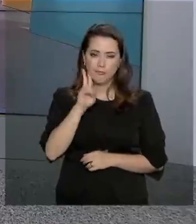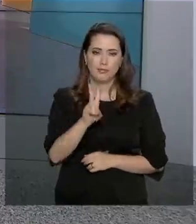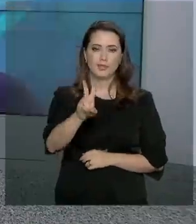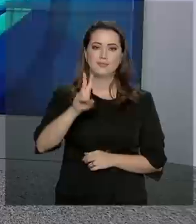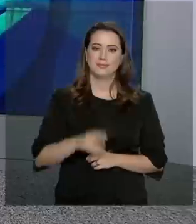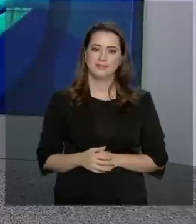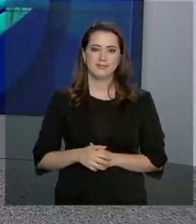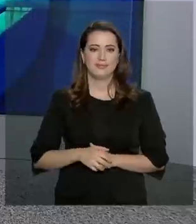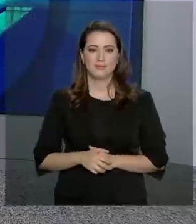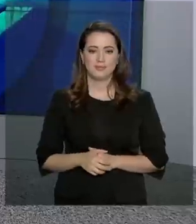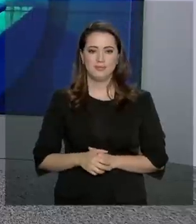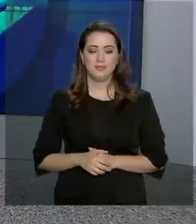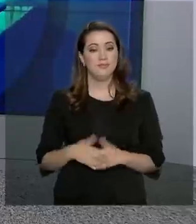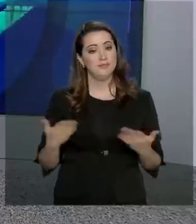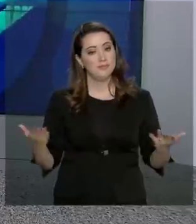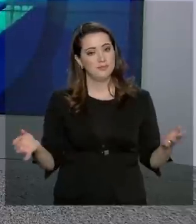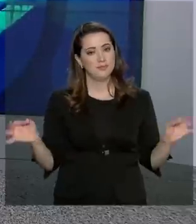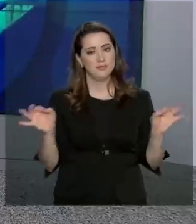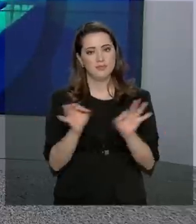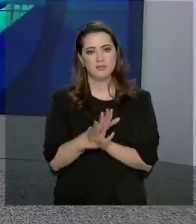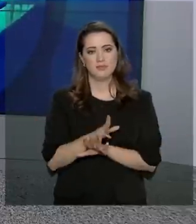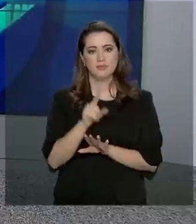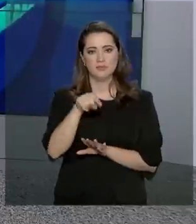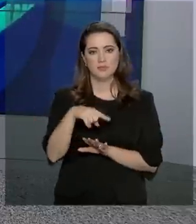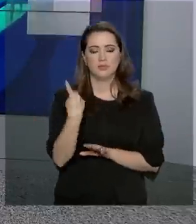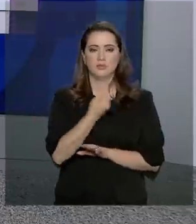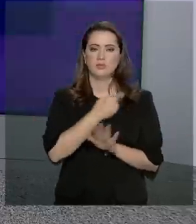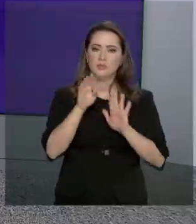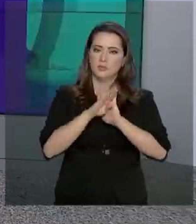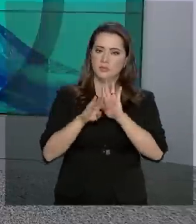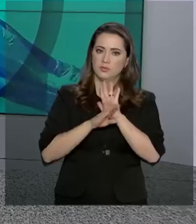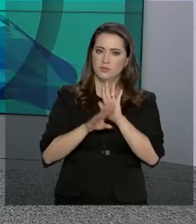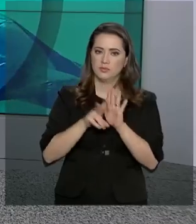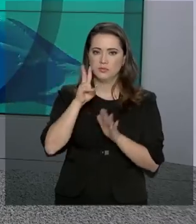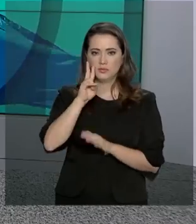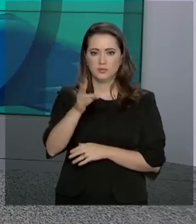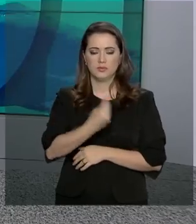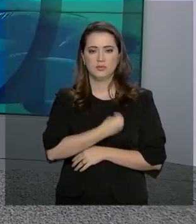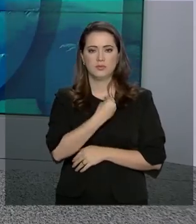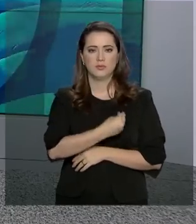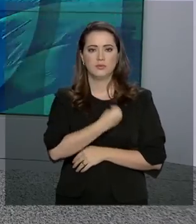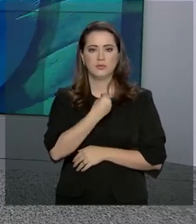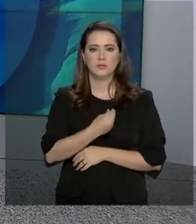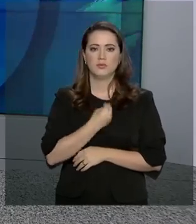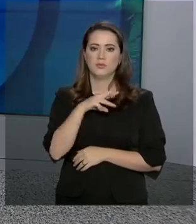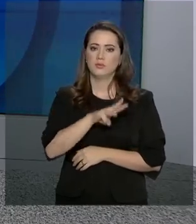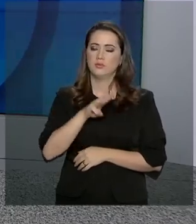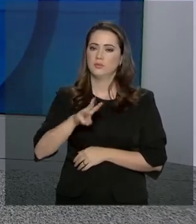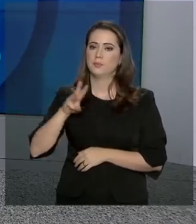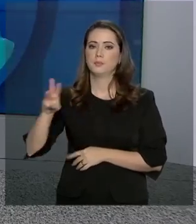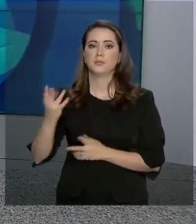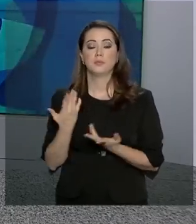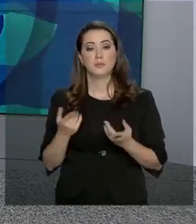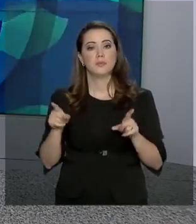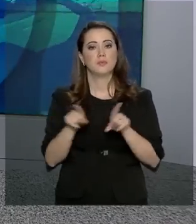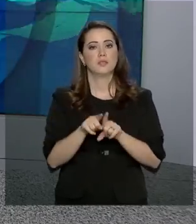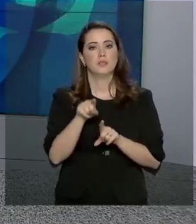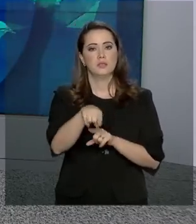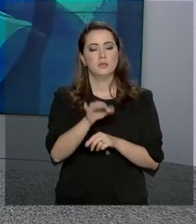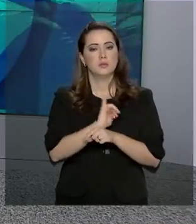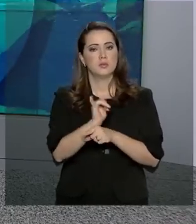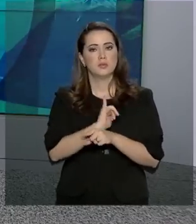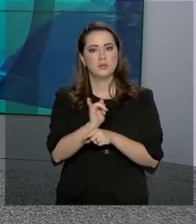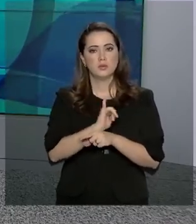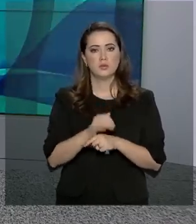perca! Nós ficamos por aqui. Toda a nossa programação você acompanha ao vivo pelo site da NBR